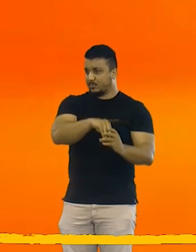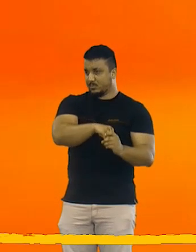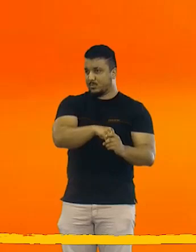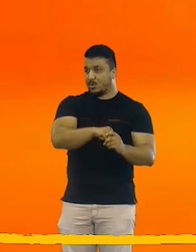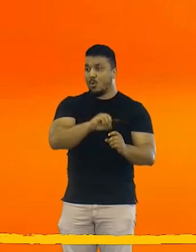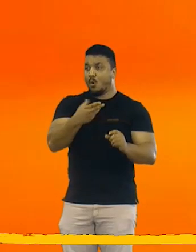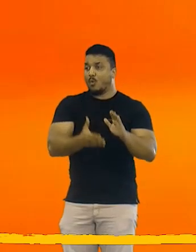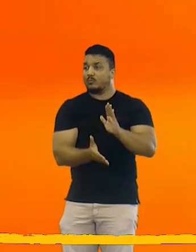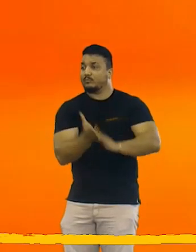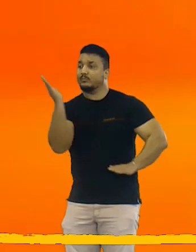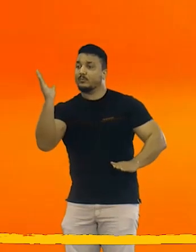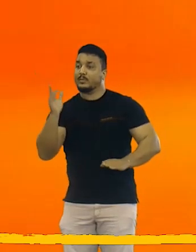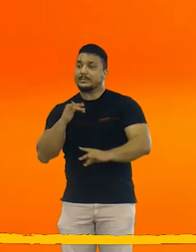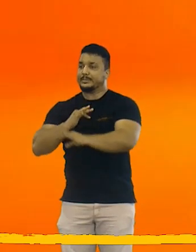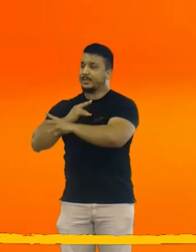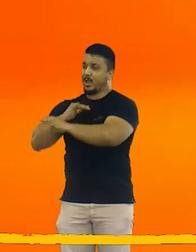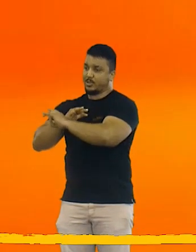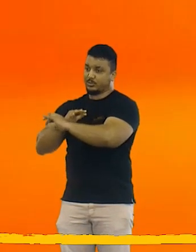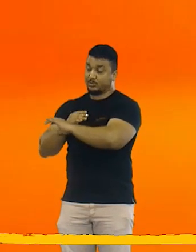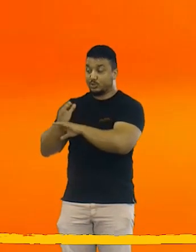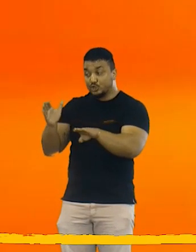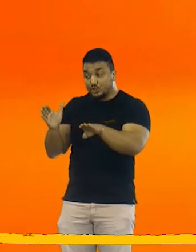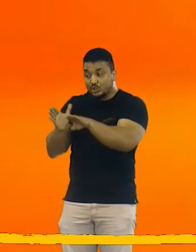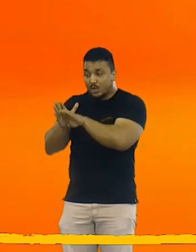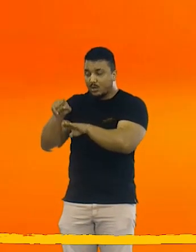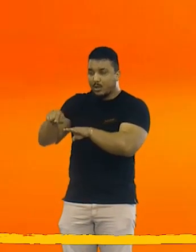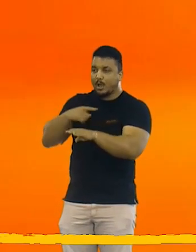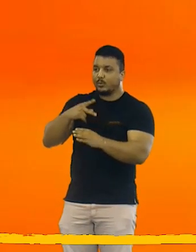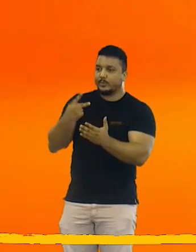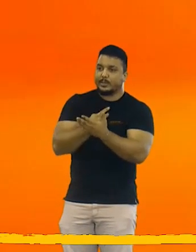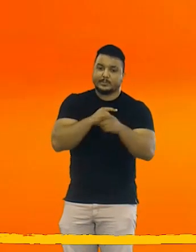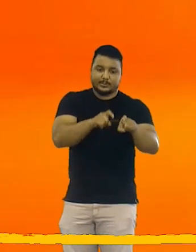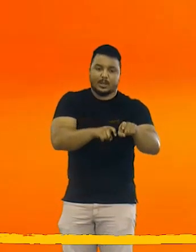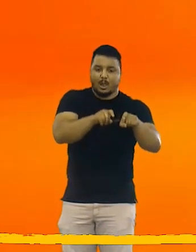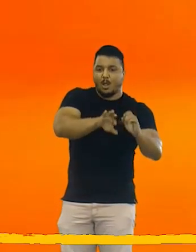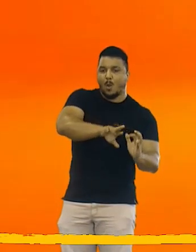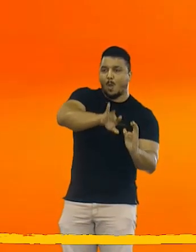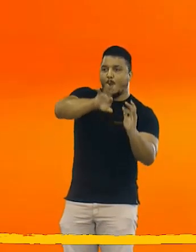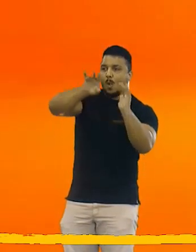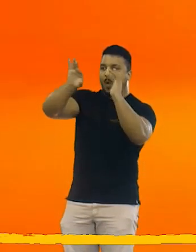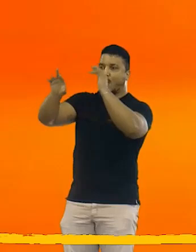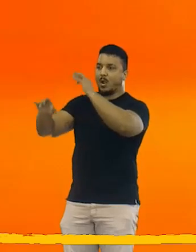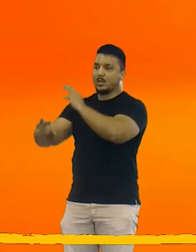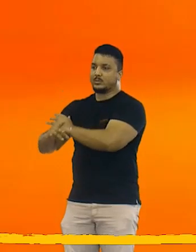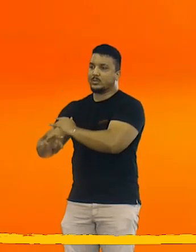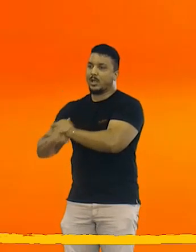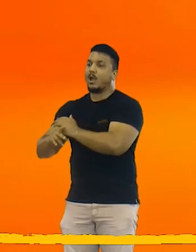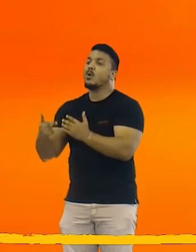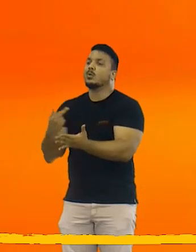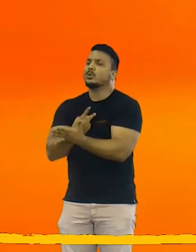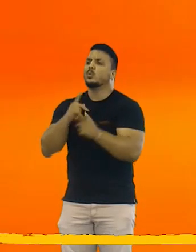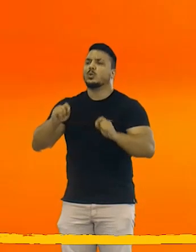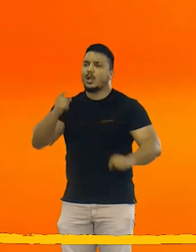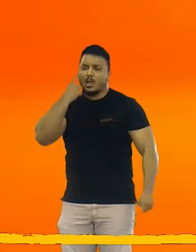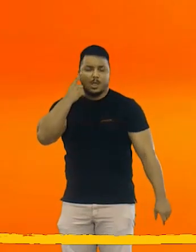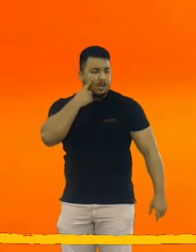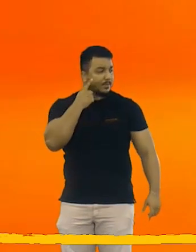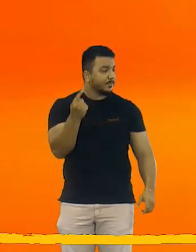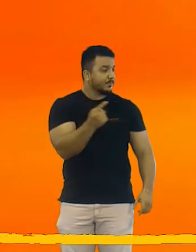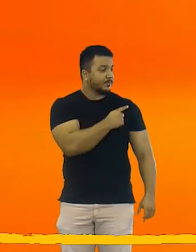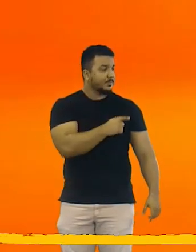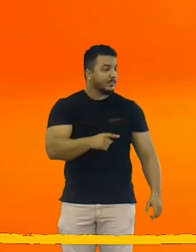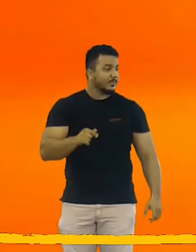vou para as cidades. Quando você pratica um êxodo rural sem planejamento, anote a consequência, isso vai gerar